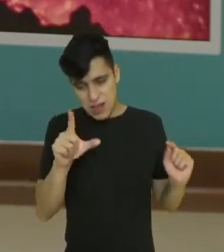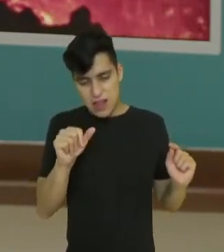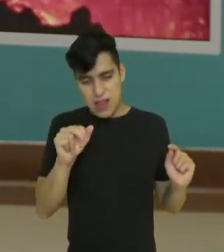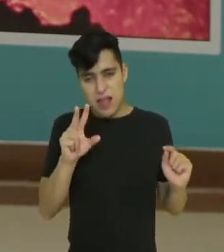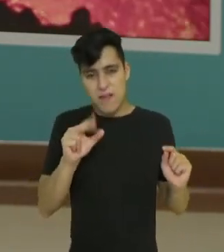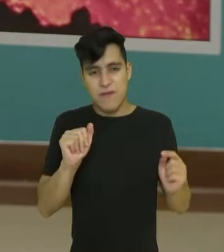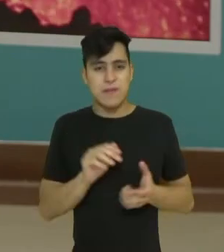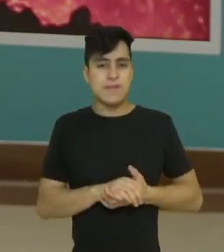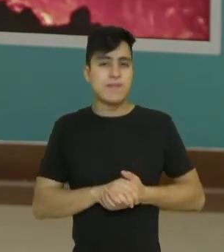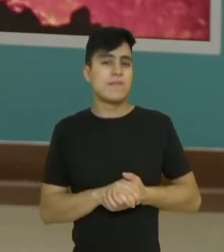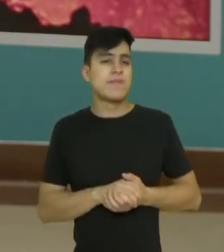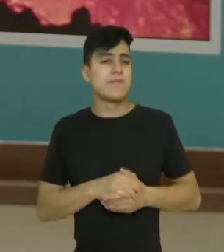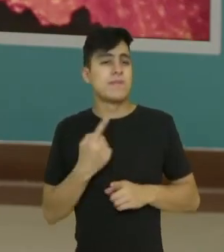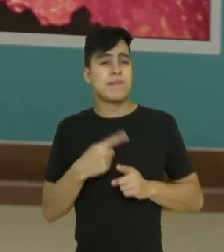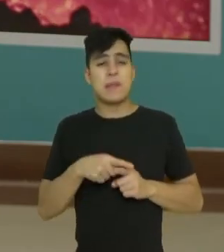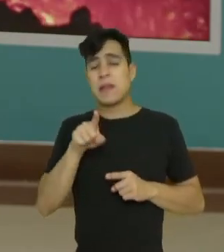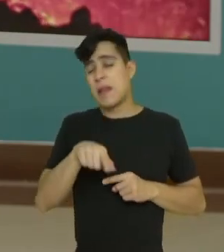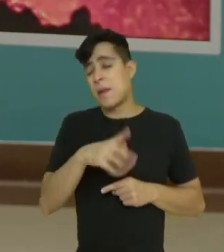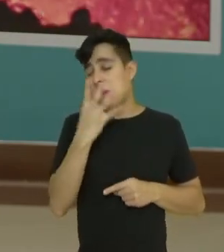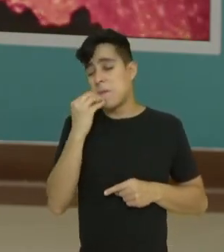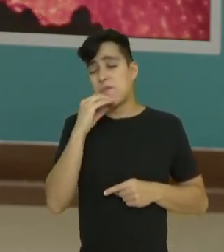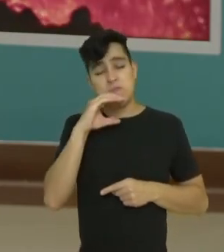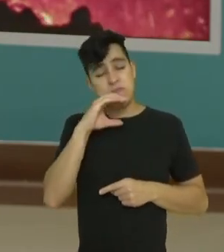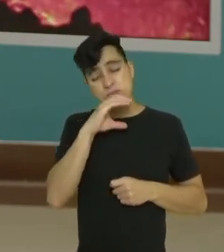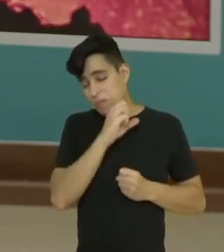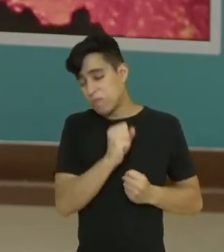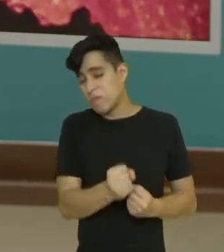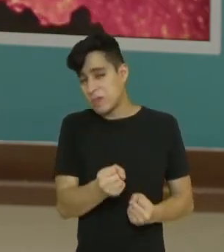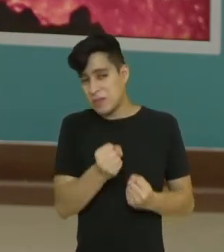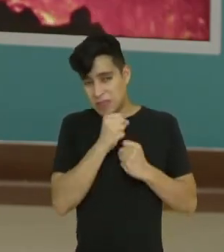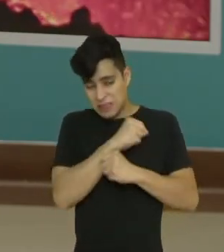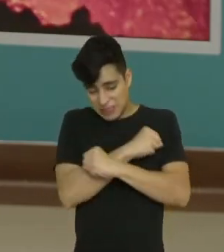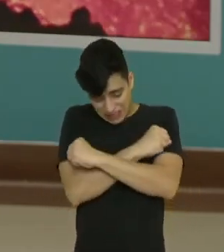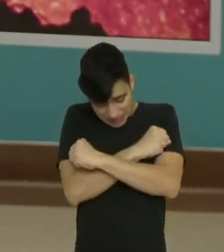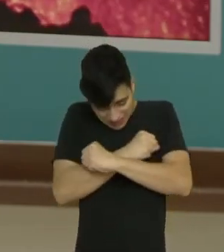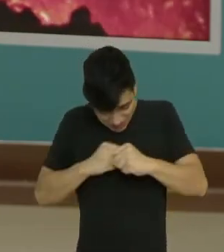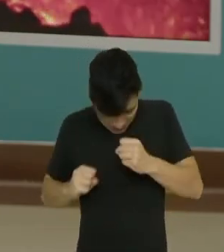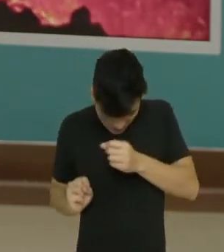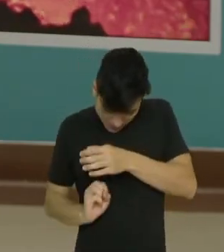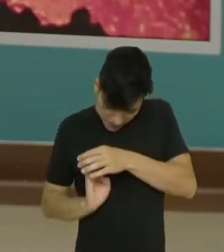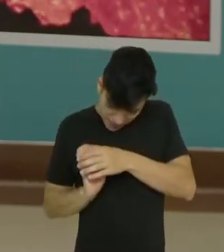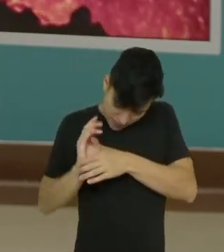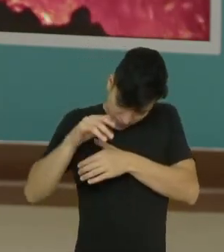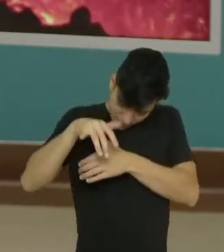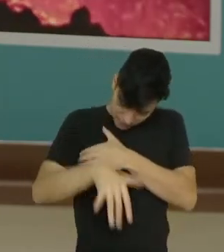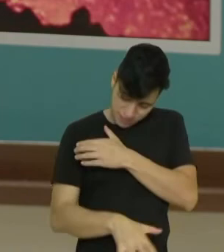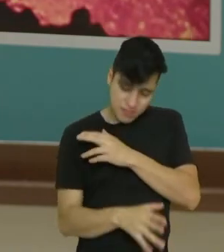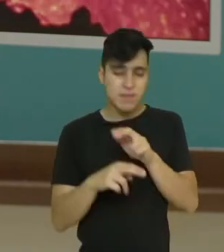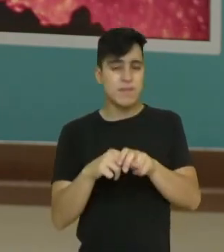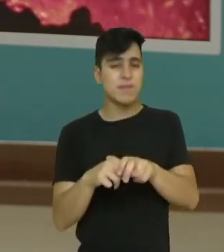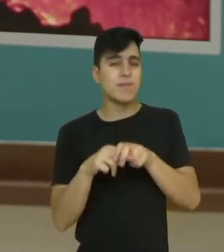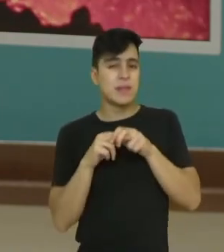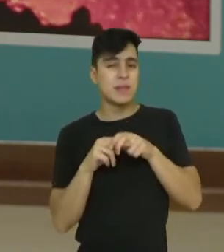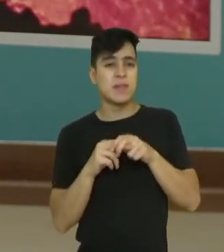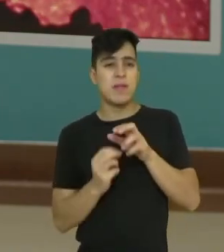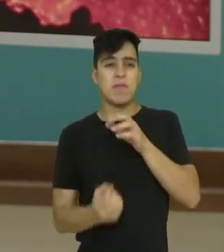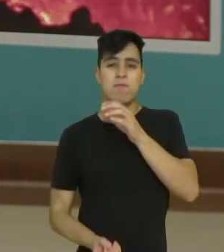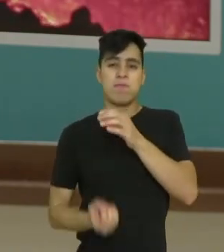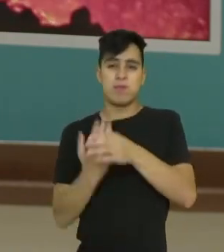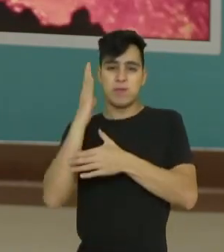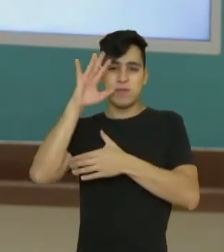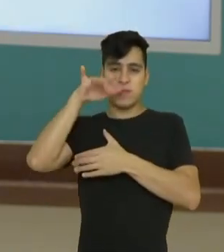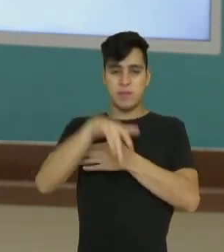lava. Mas ele é muito quente e grande pressão estava exercendo sobre ele. Por isso que ele sai explodindo.